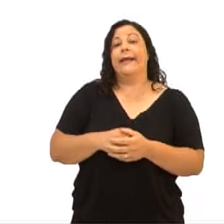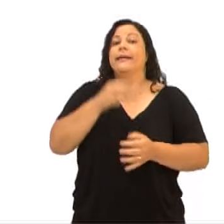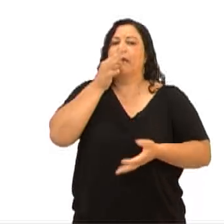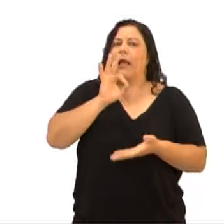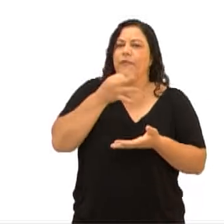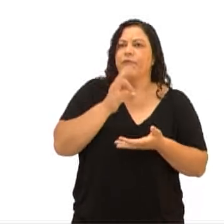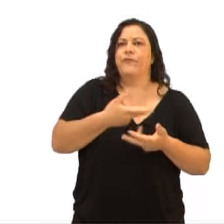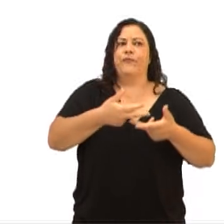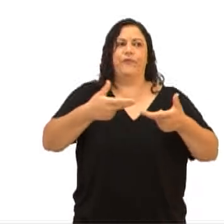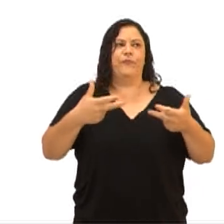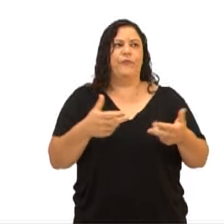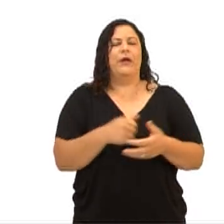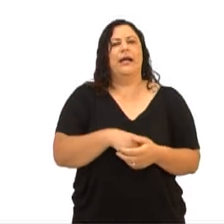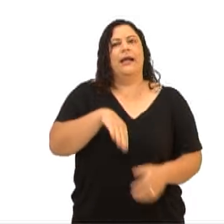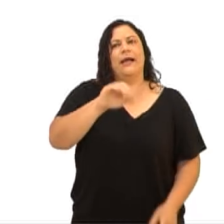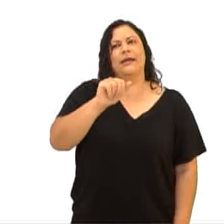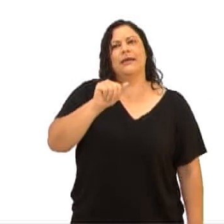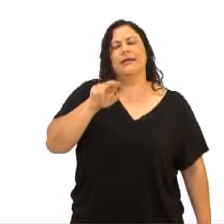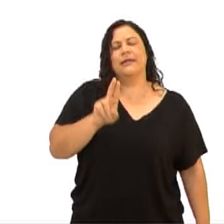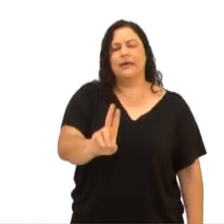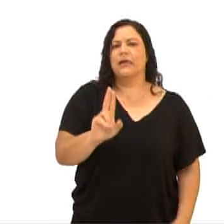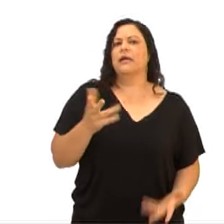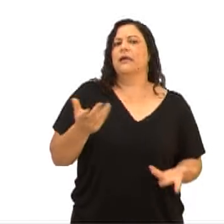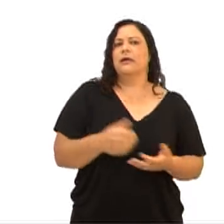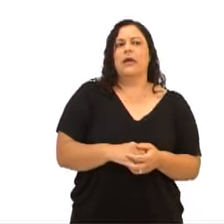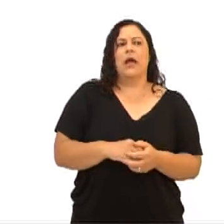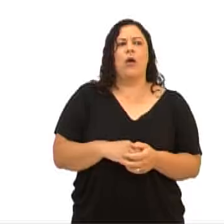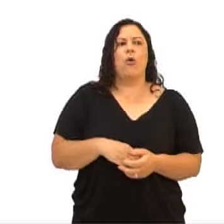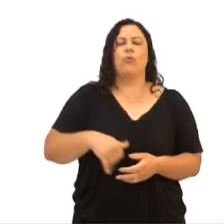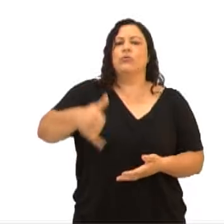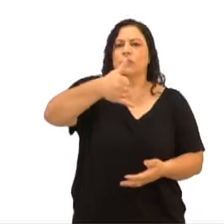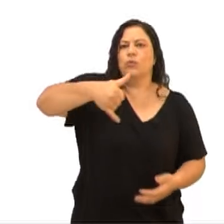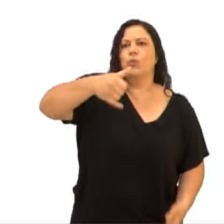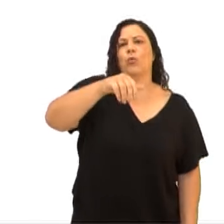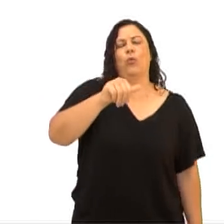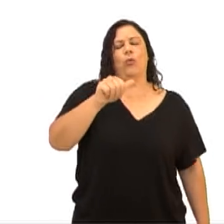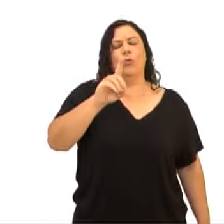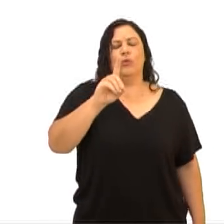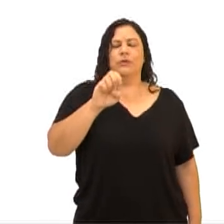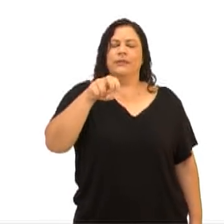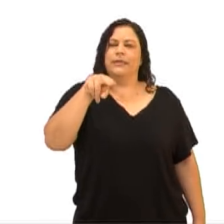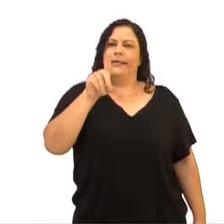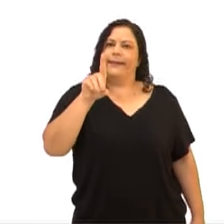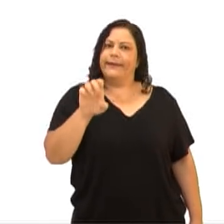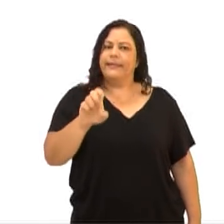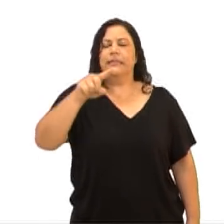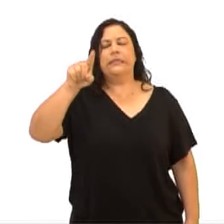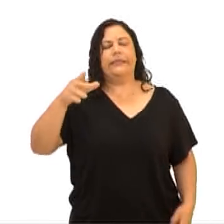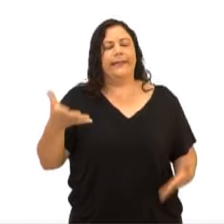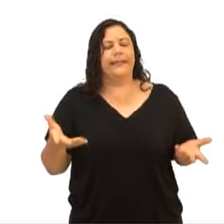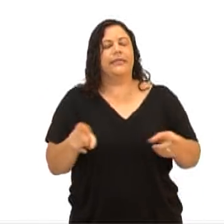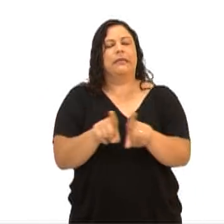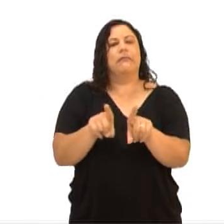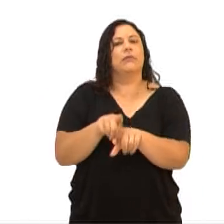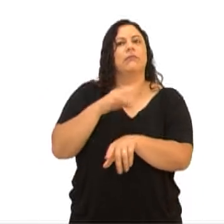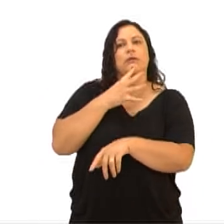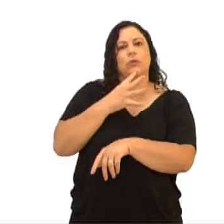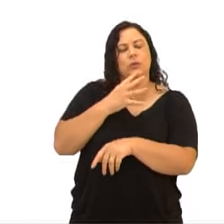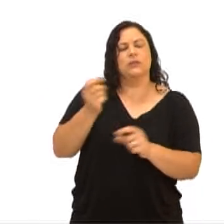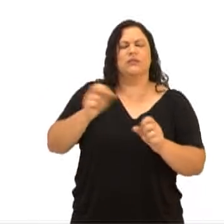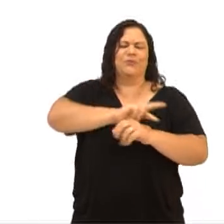destina sua produção para a Índia. O óleo de dendê, né, tão conhecido também aqui dos brasileiros. Então a agricultura tem